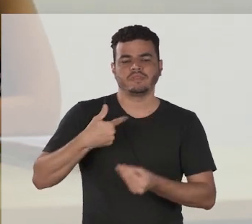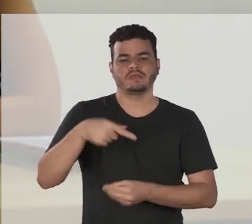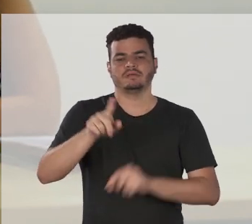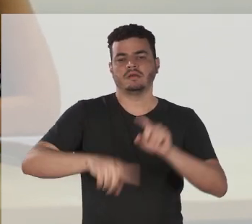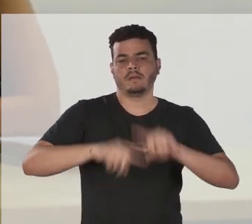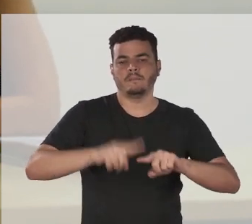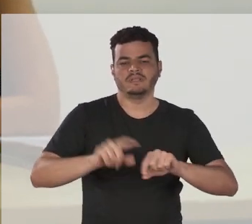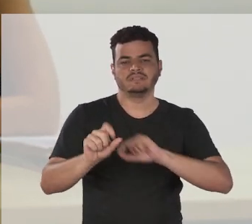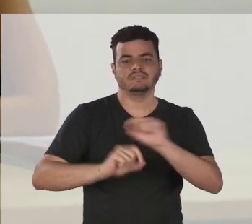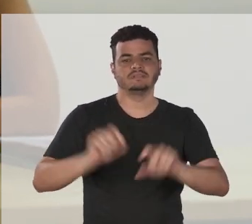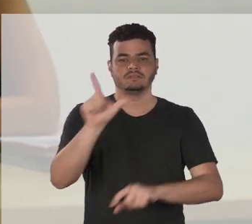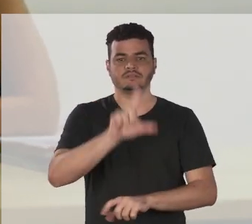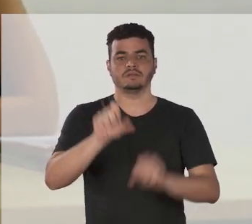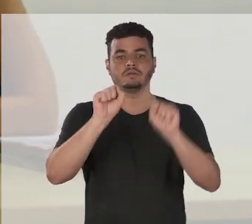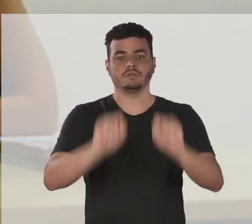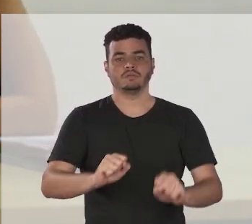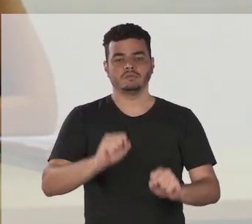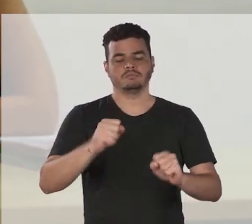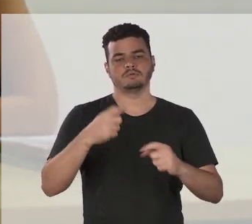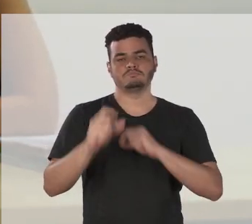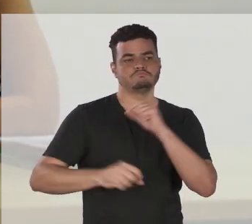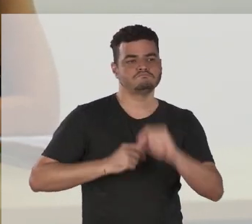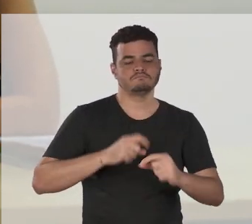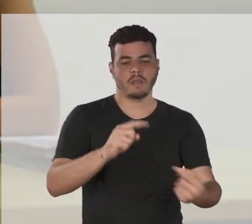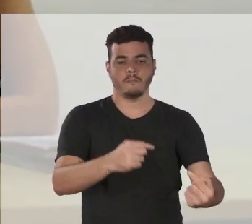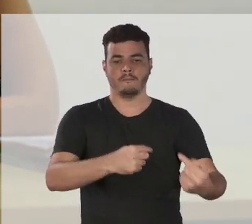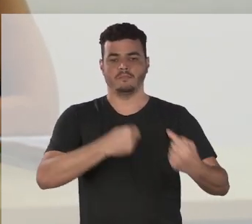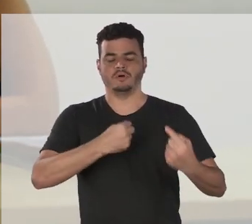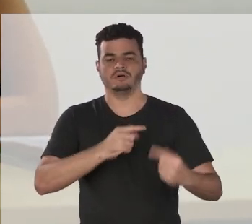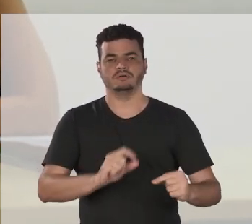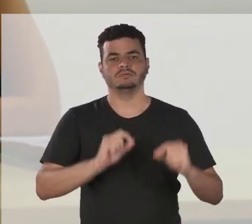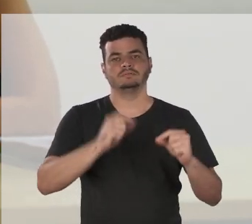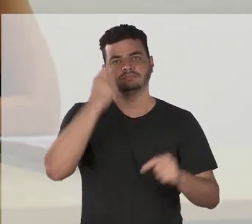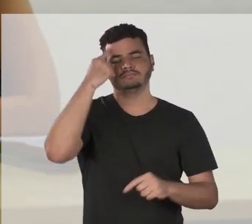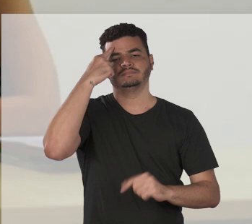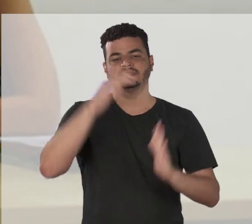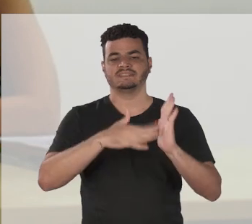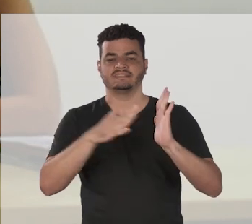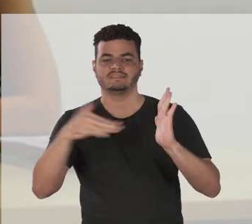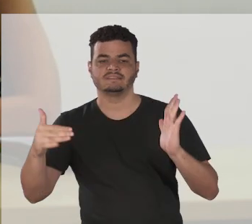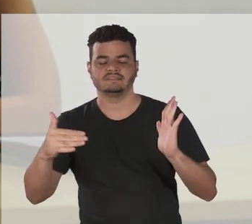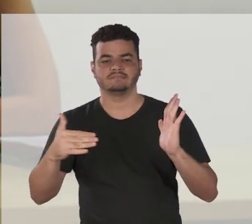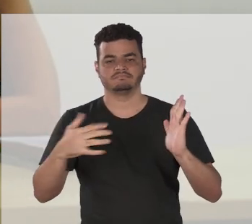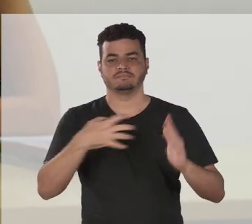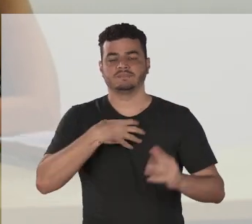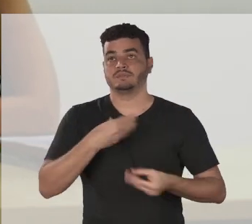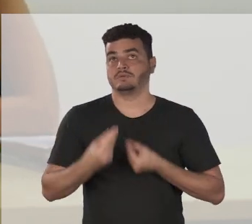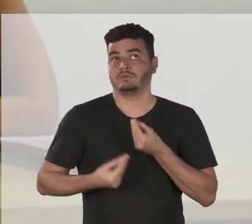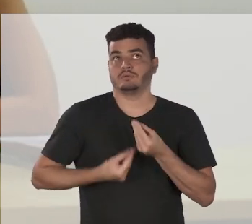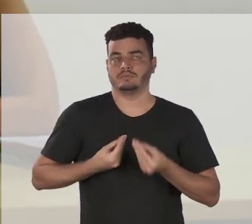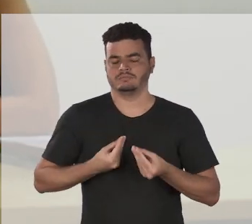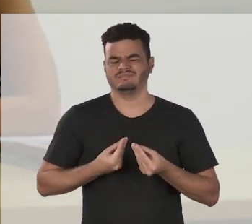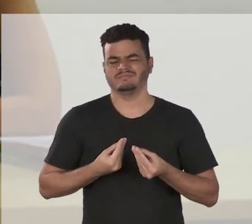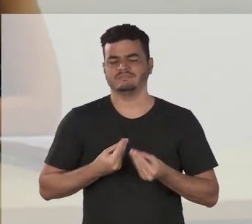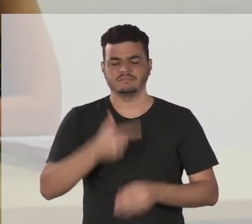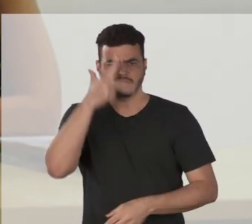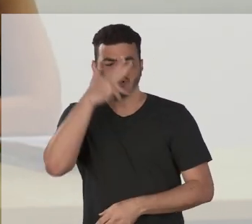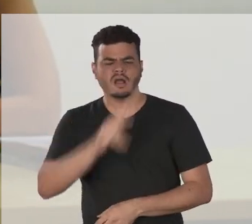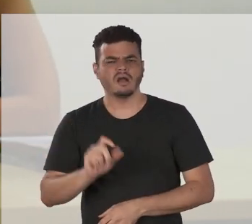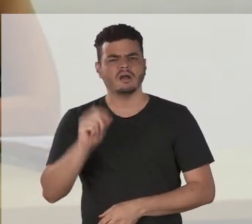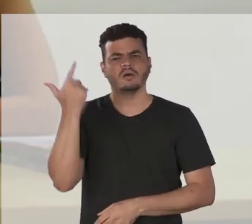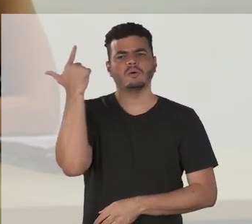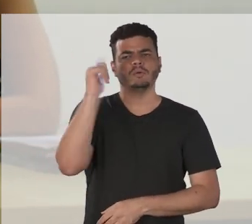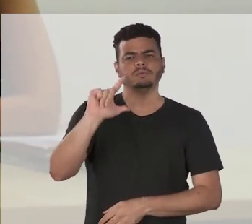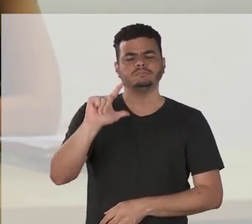discursiva pode gerar diferentes efeitos, não de sentido, efeitos estéticos no leitor, e daí